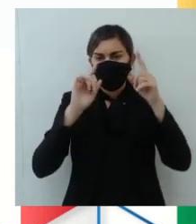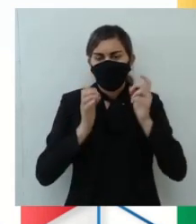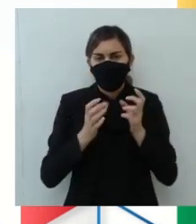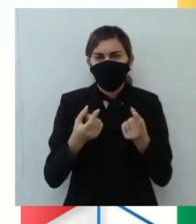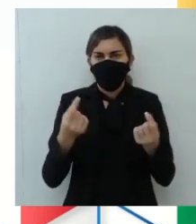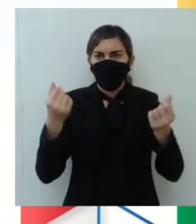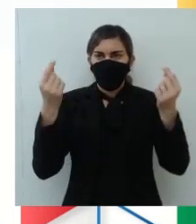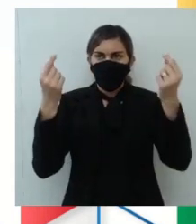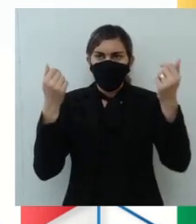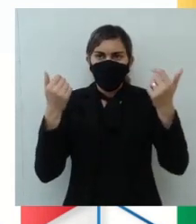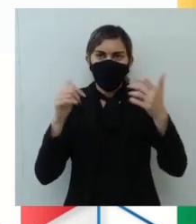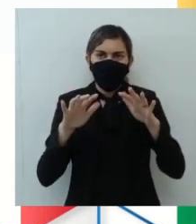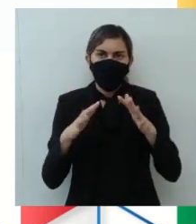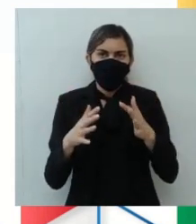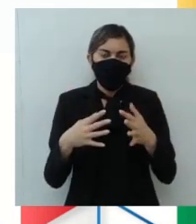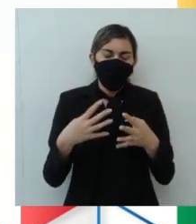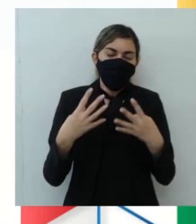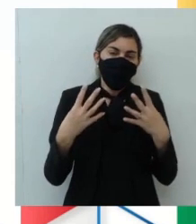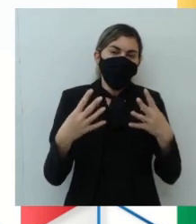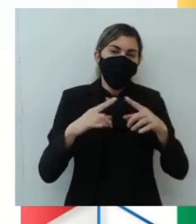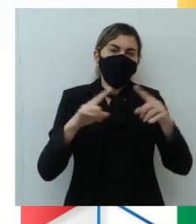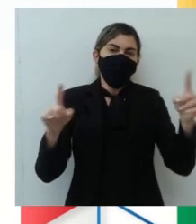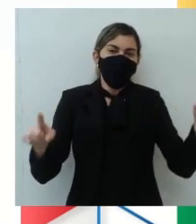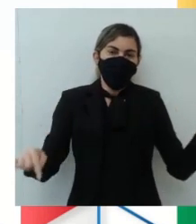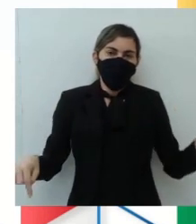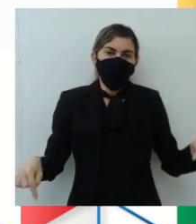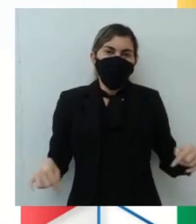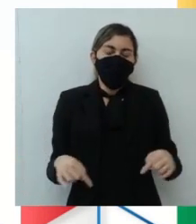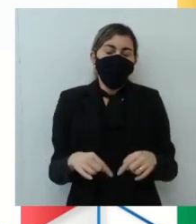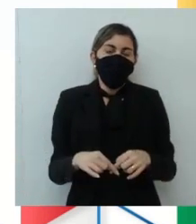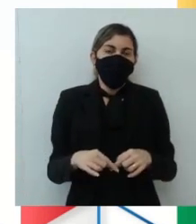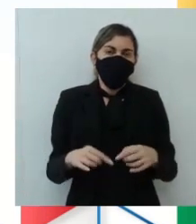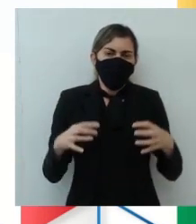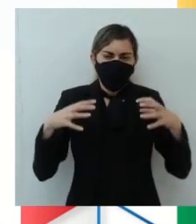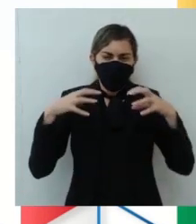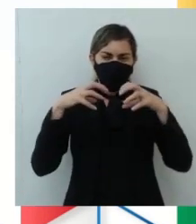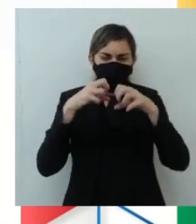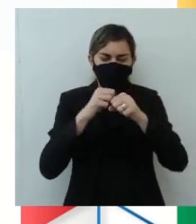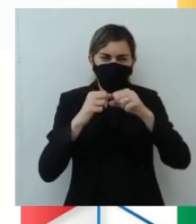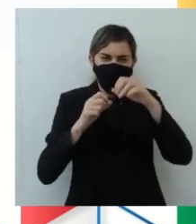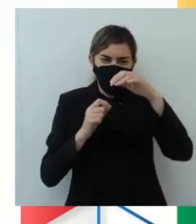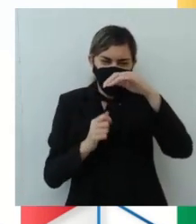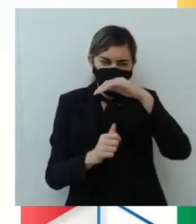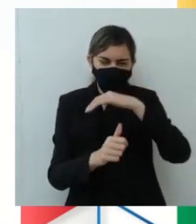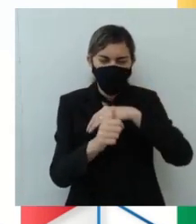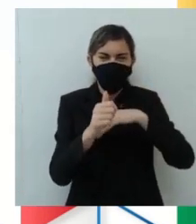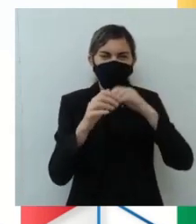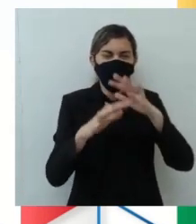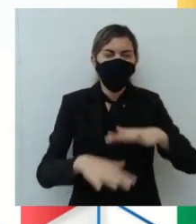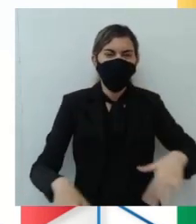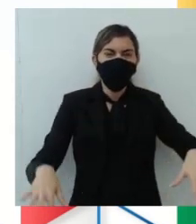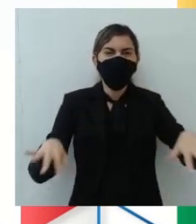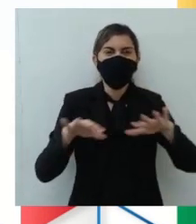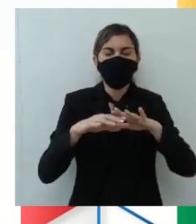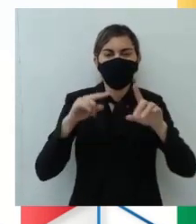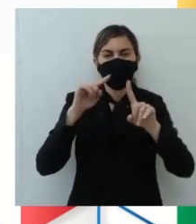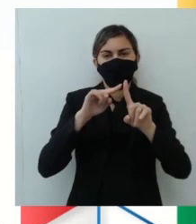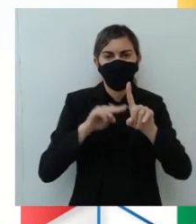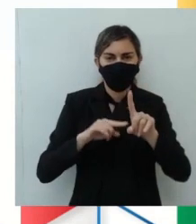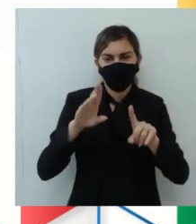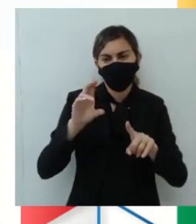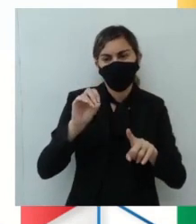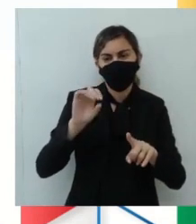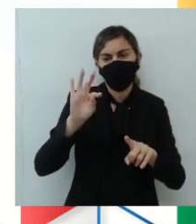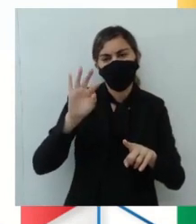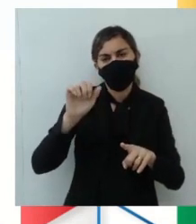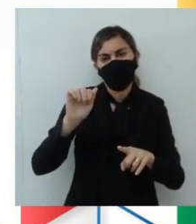entre as quatro paredes de uma suja e obscura taverna nos refolhos do bairro do